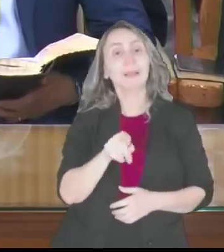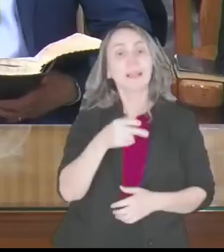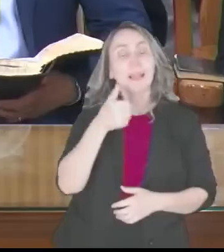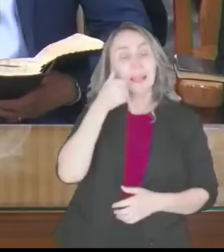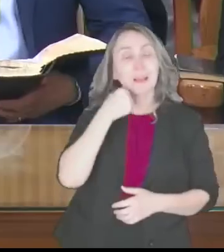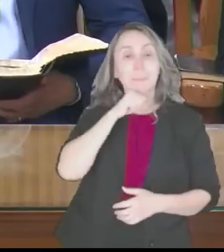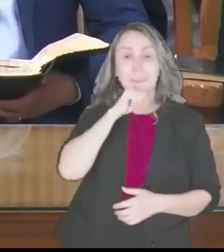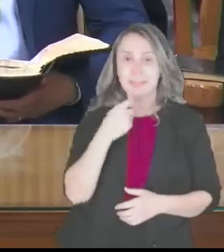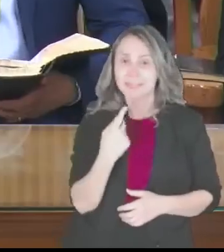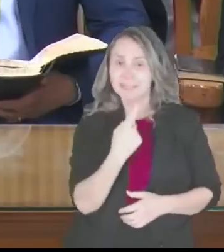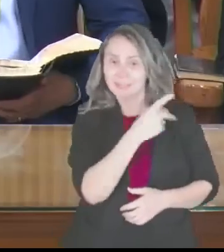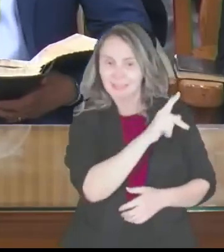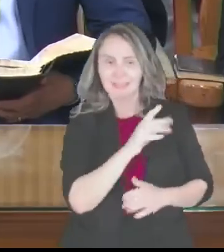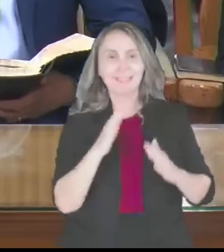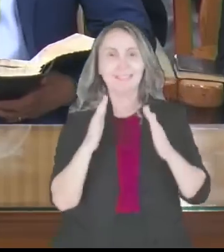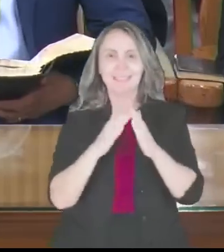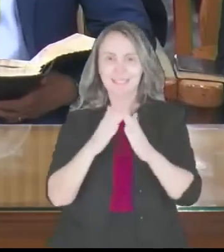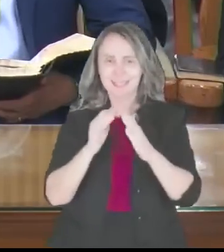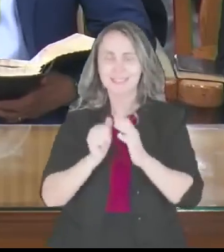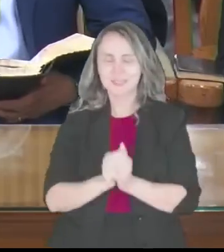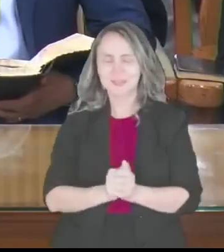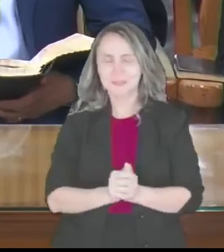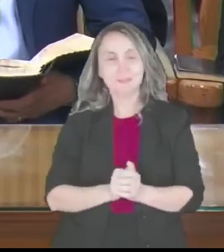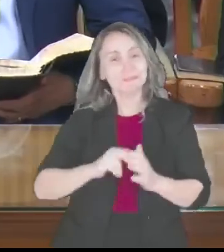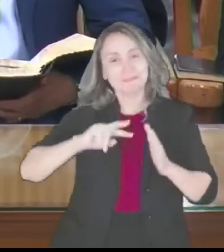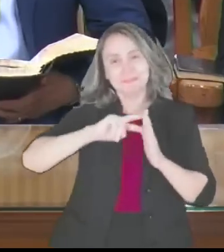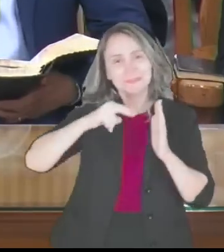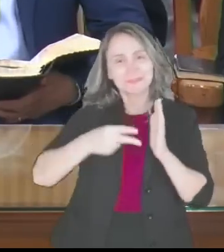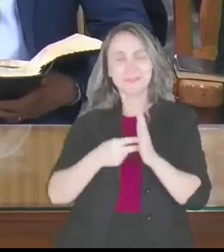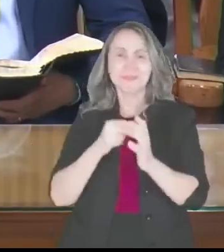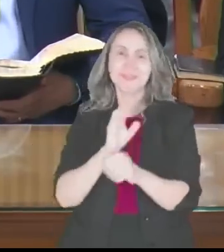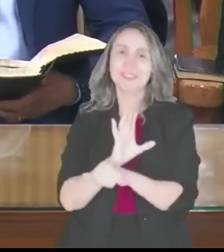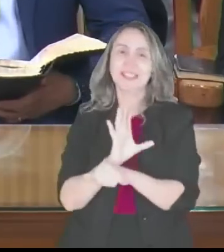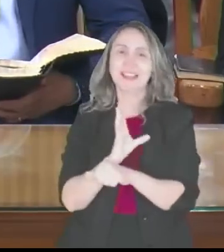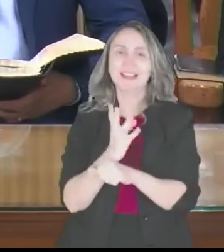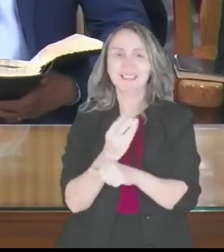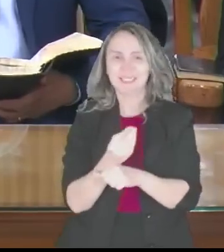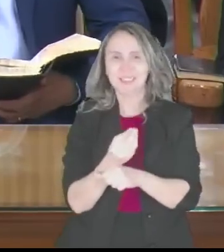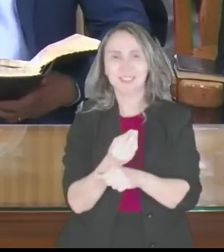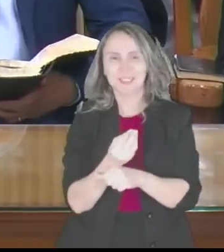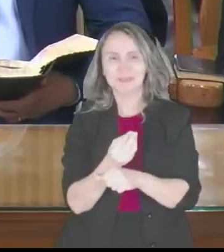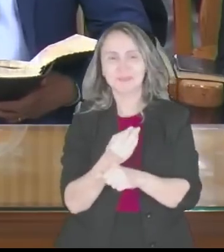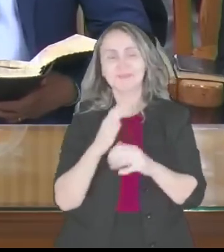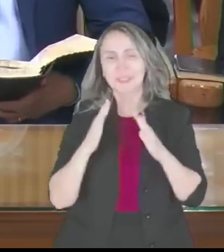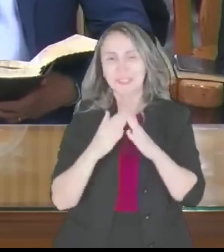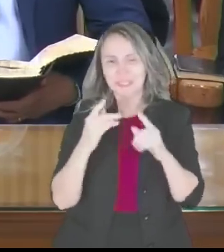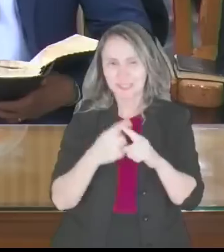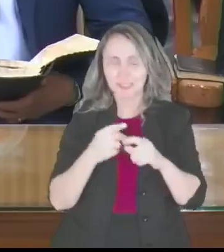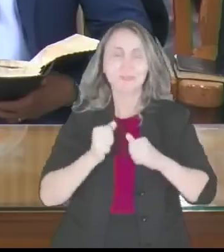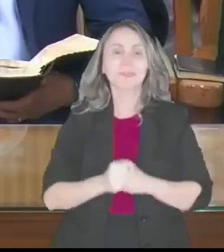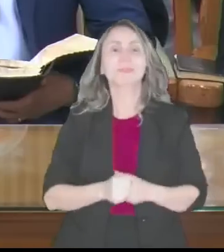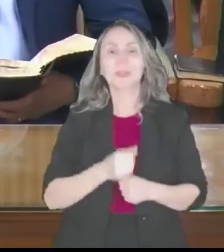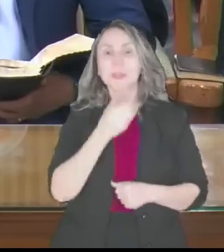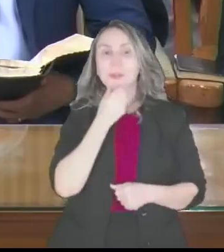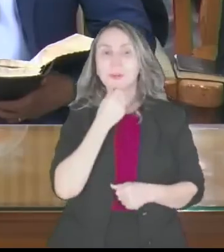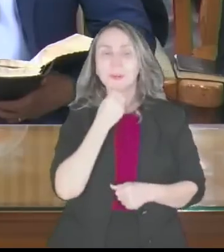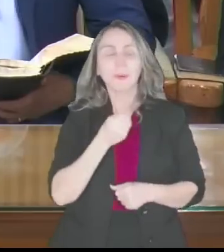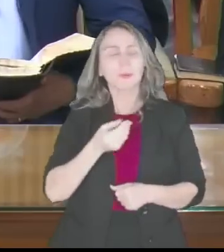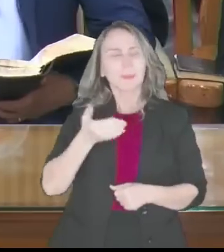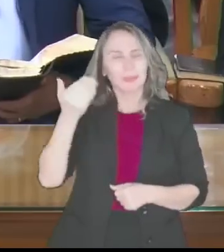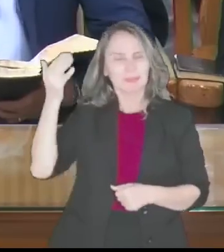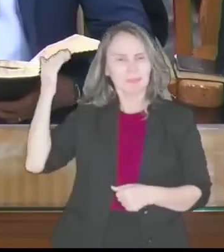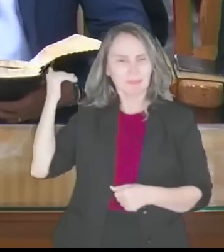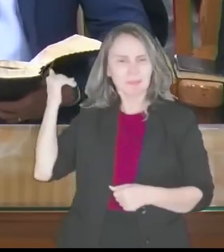igreja. Cipriano de Catargo, eu disse a semana passada que ele, do ano 250 da era cristã, ele foi um